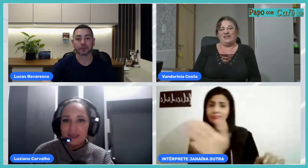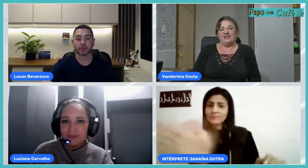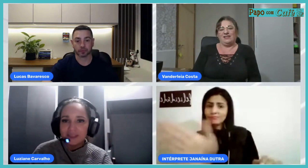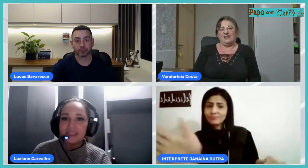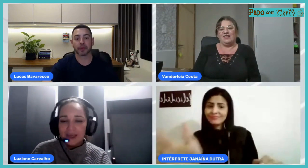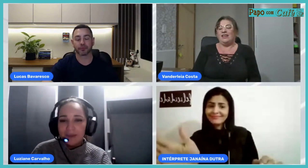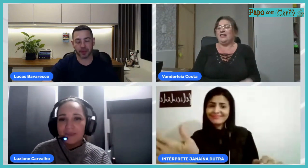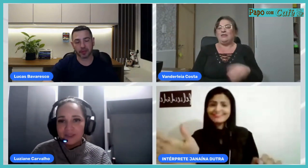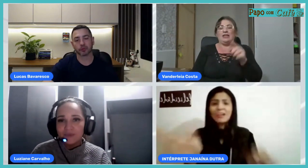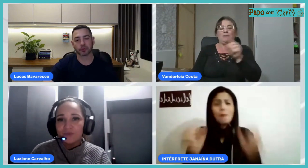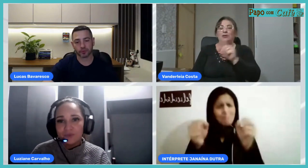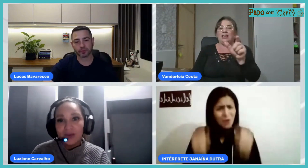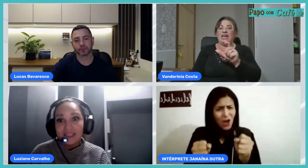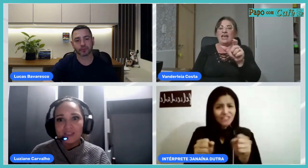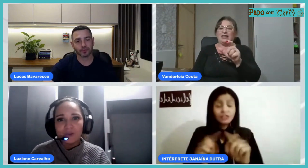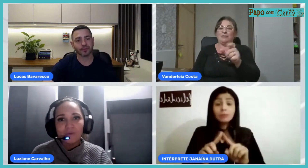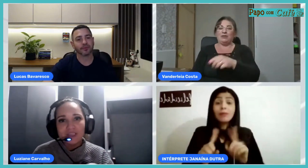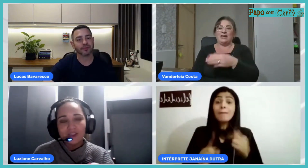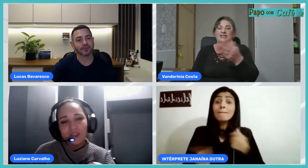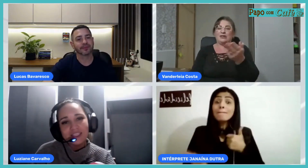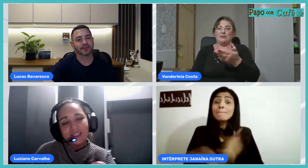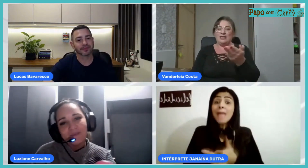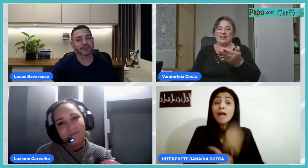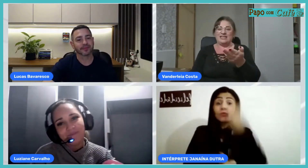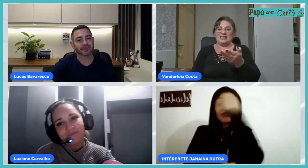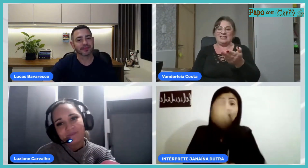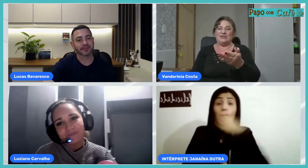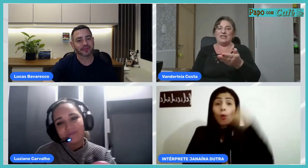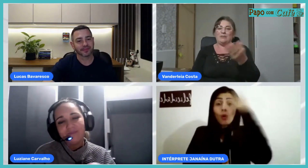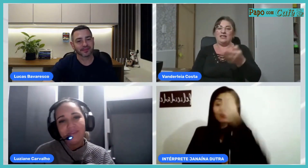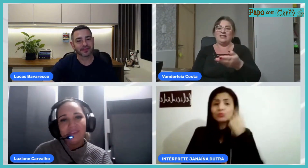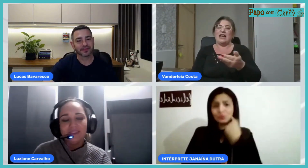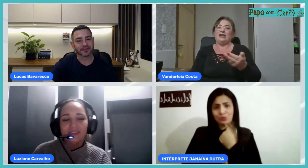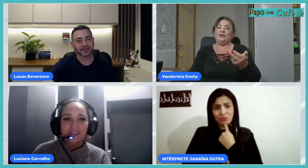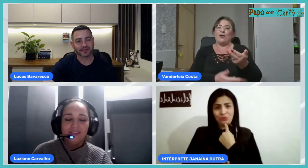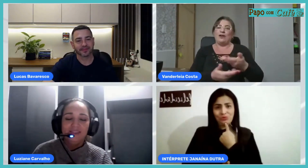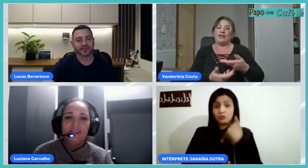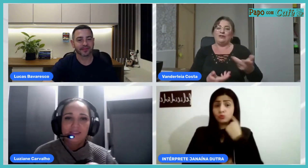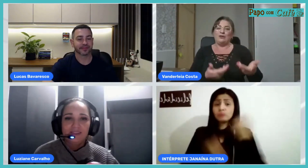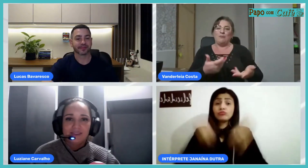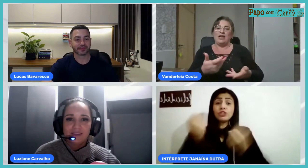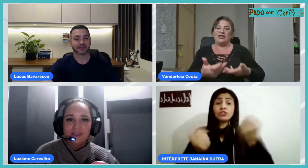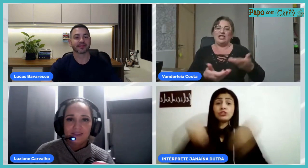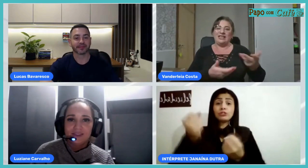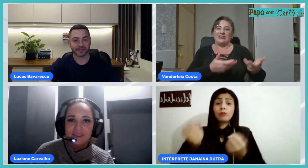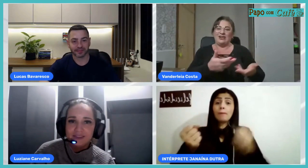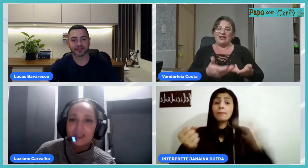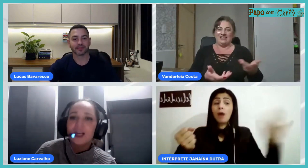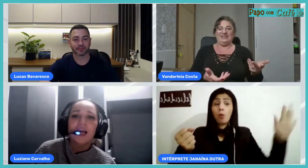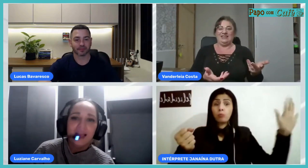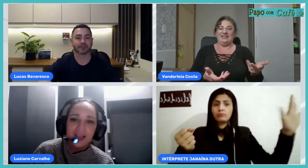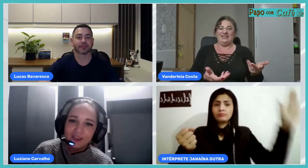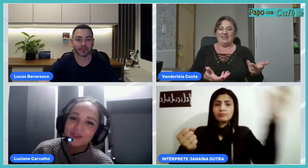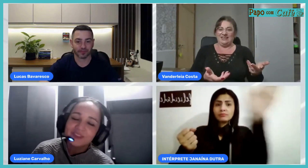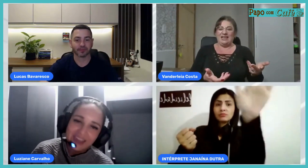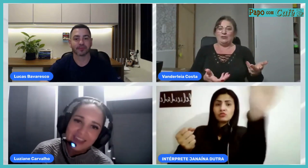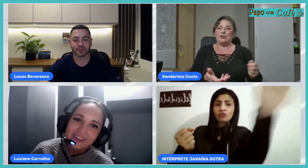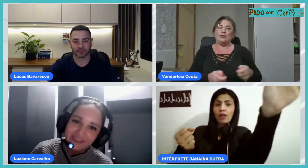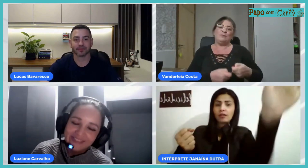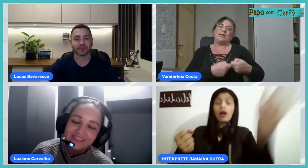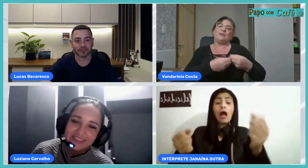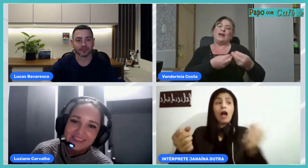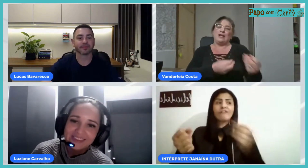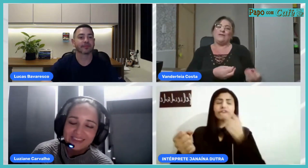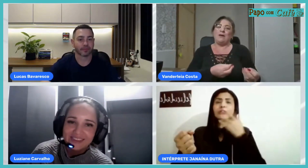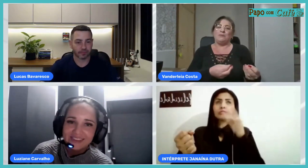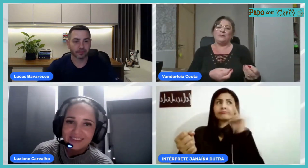fluente em libras. Mas não, até porque essa comunicação, esse aprendizado ocorre naturalmente ali na troca. Claro. Né? O